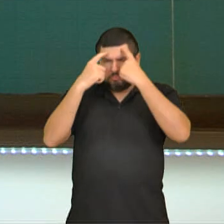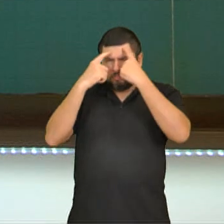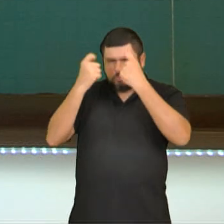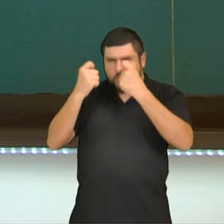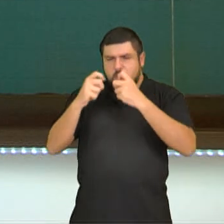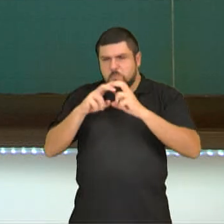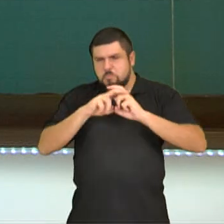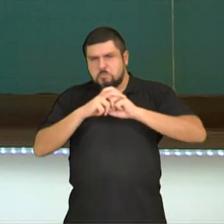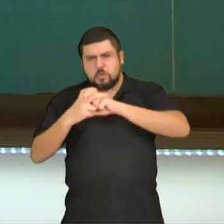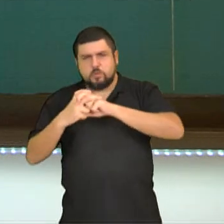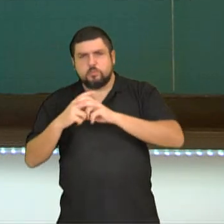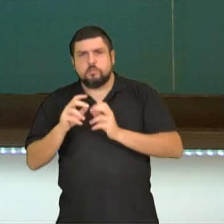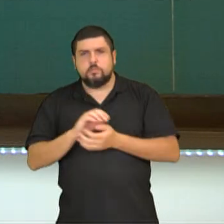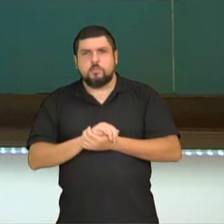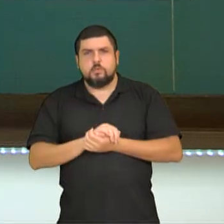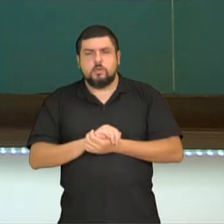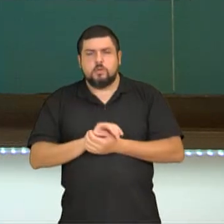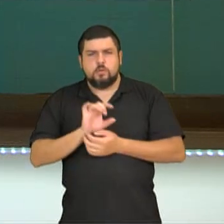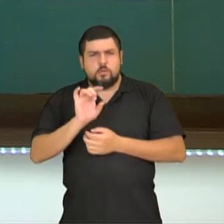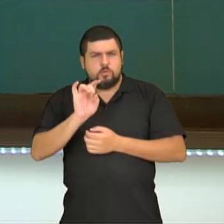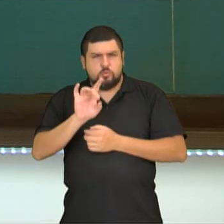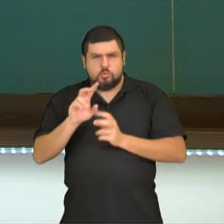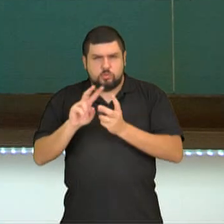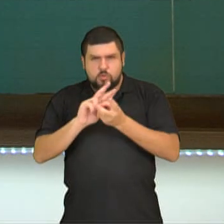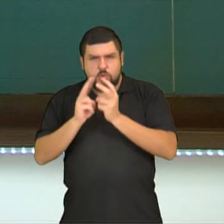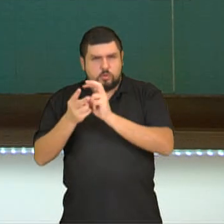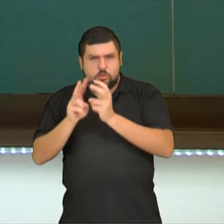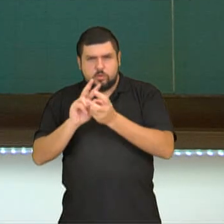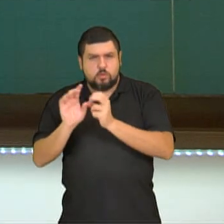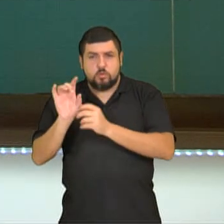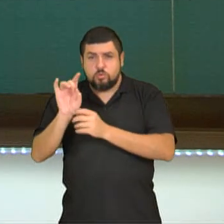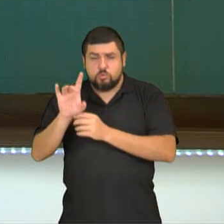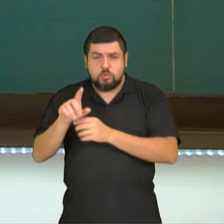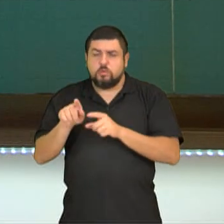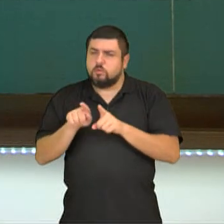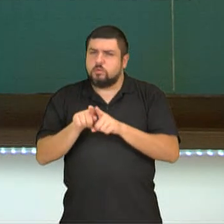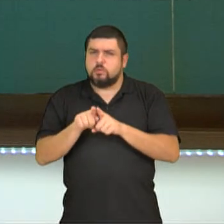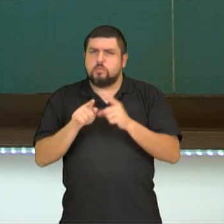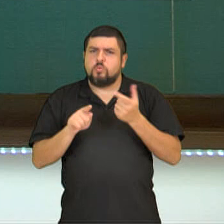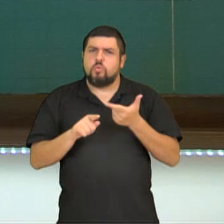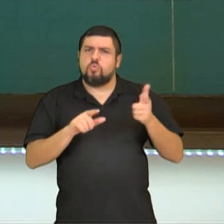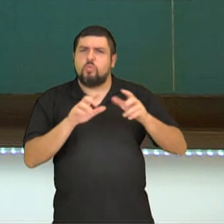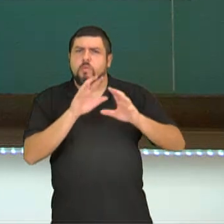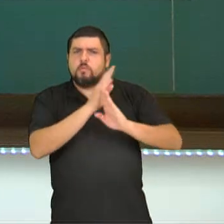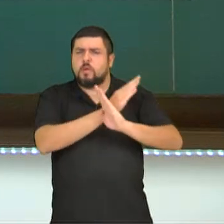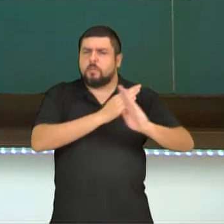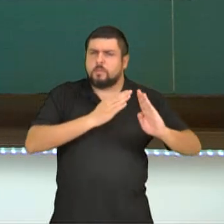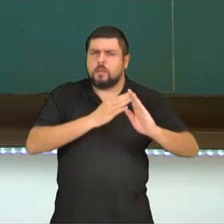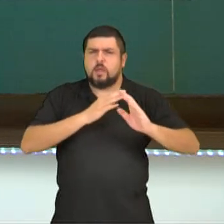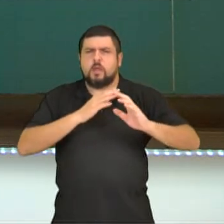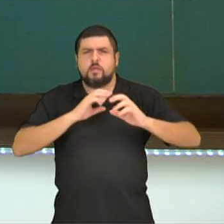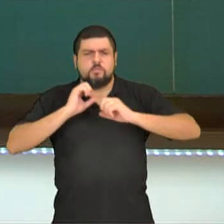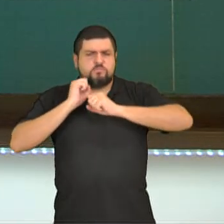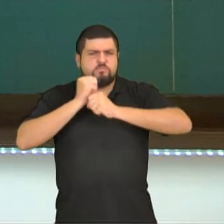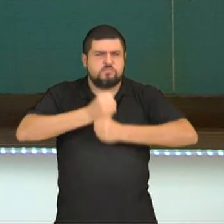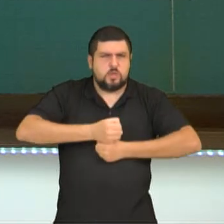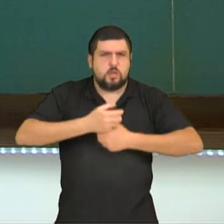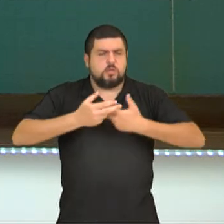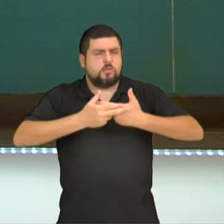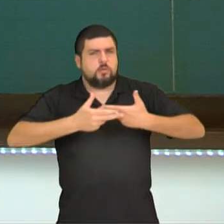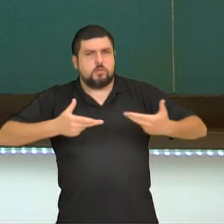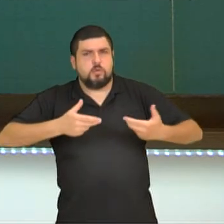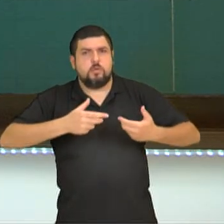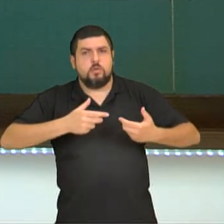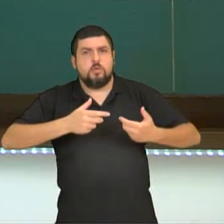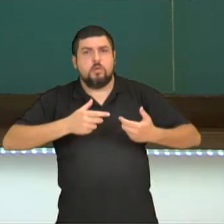Acho que todas as lutas a gente pode colocar aqui, né? Essa questão da filosofia. Sempre ter respeito, ser vigilante, seguro,